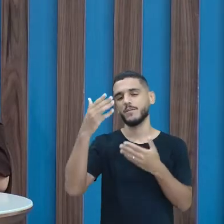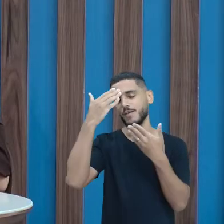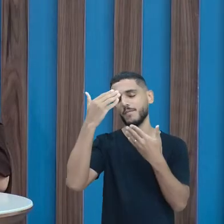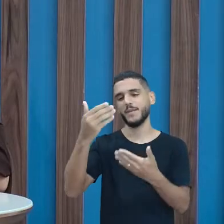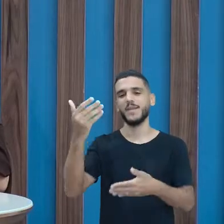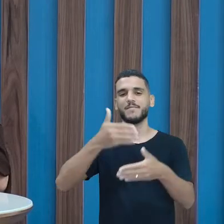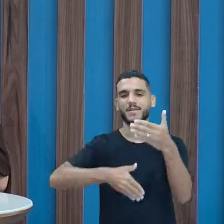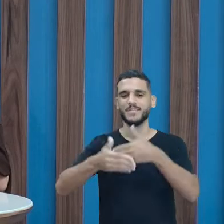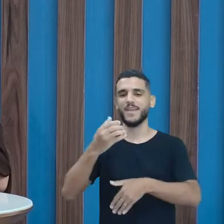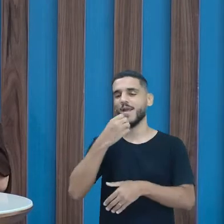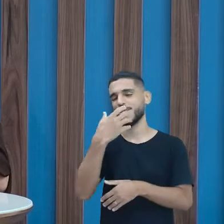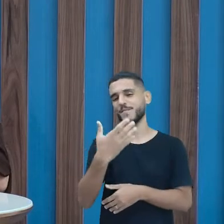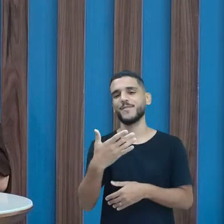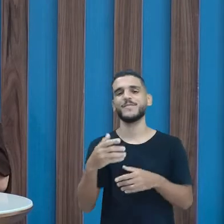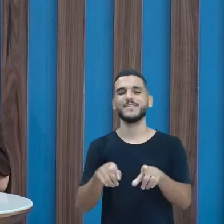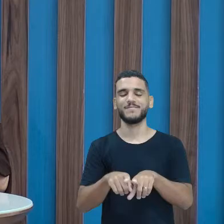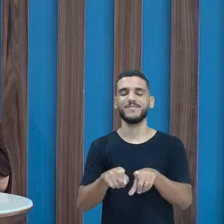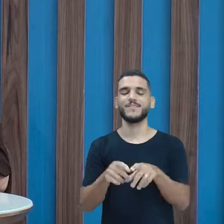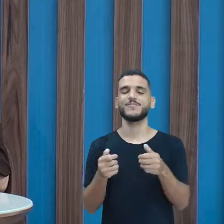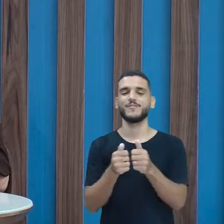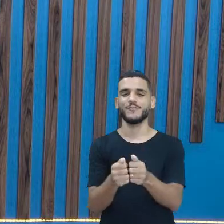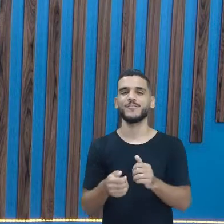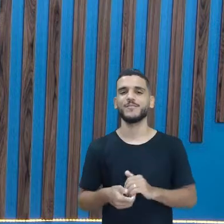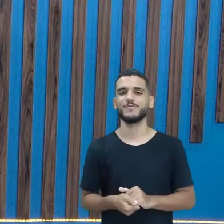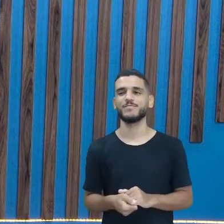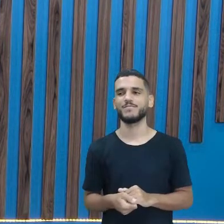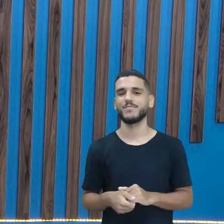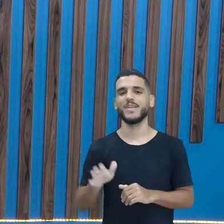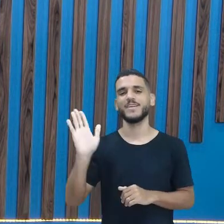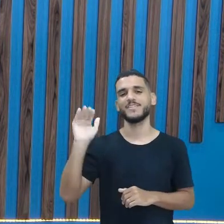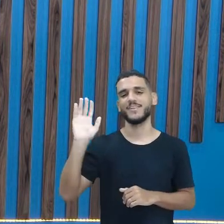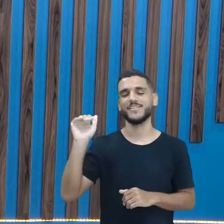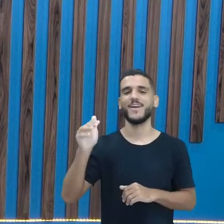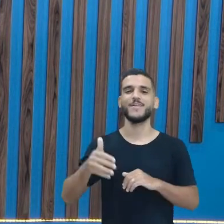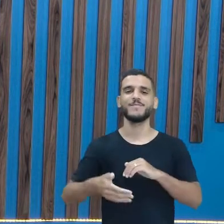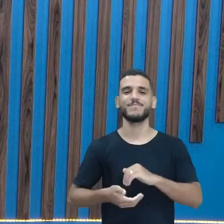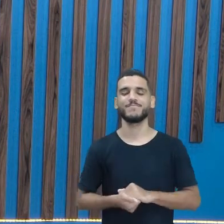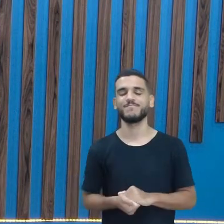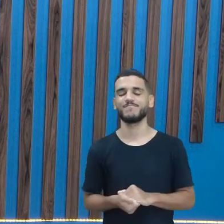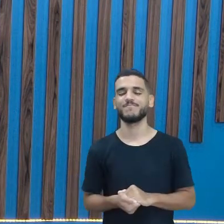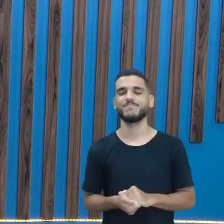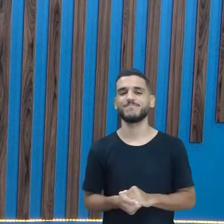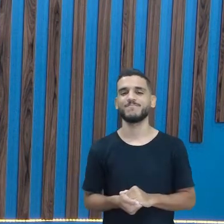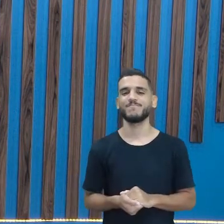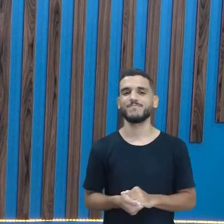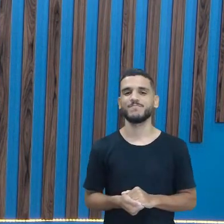Sandra. Foi muito bom estar aqui com vocês. Então, vamos lá, pessoal. Até a próxima. Tchau, tchau. Valeu!